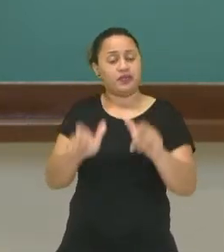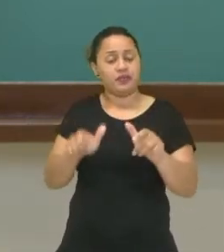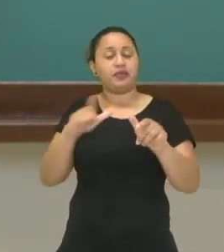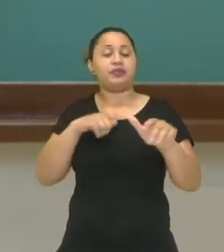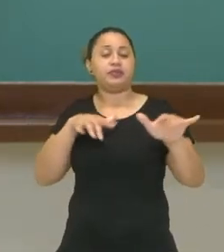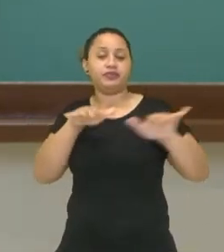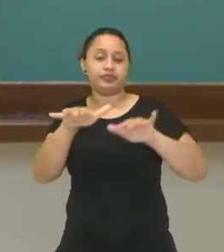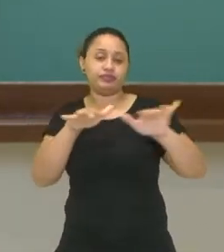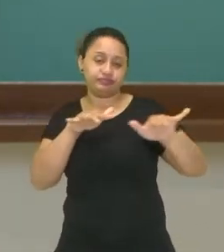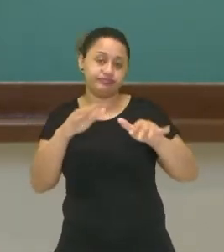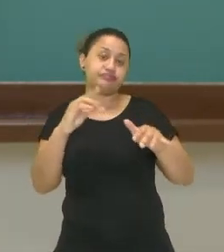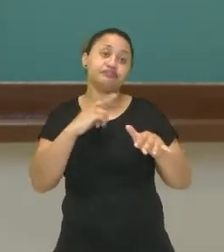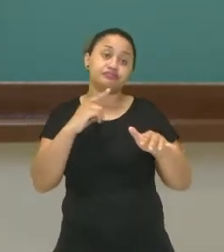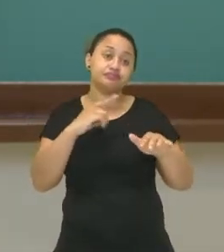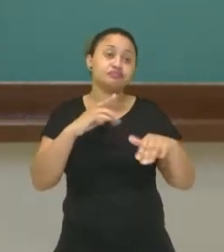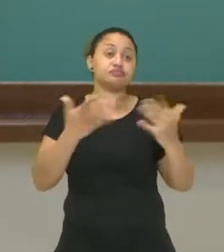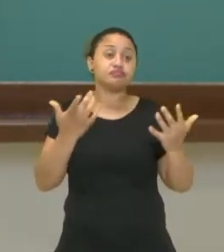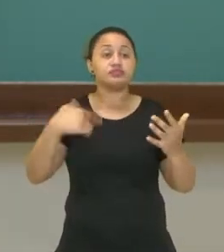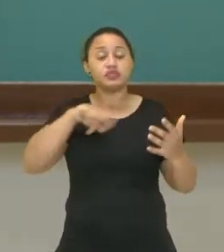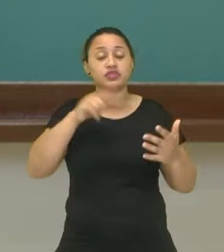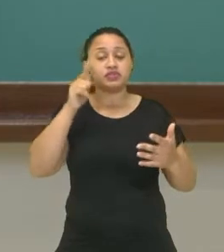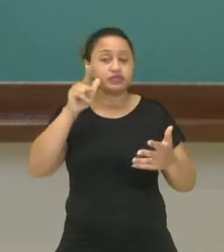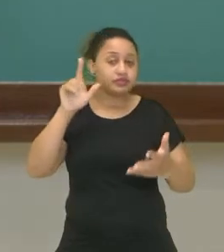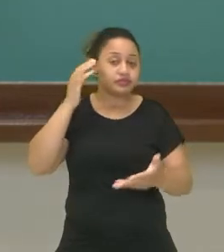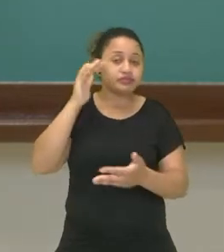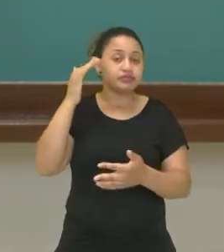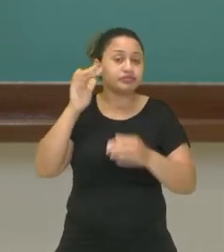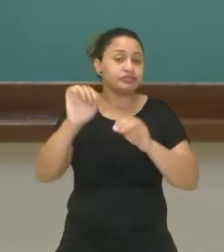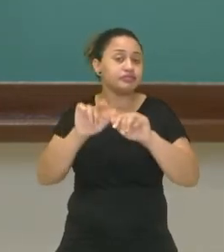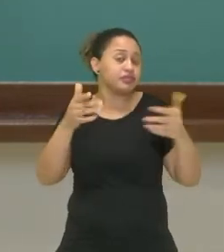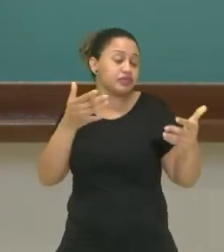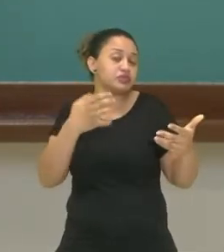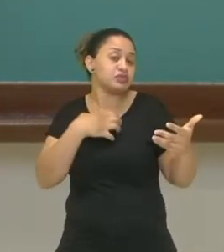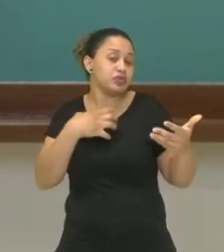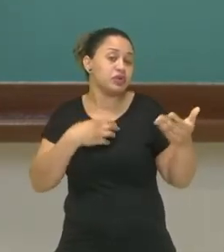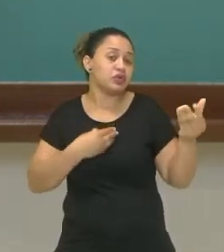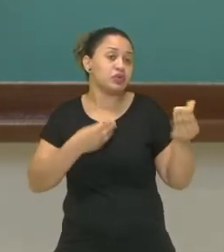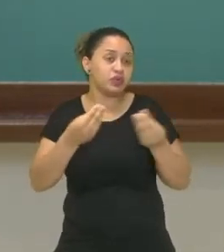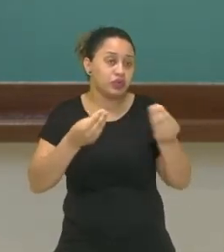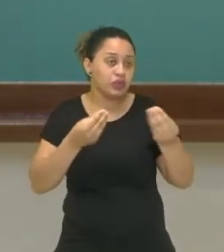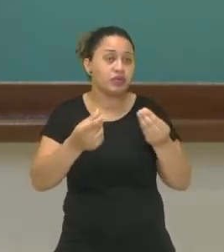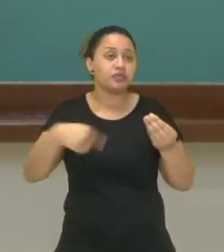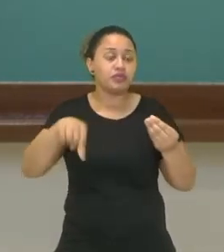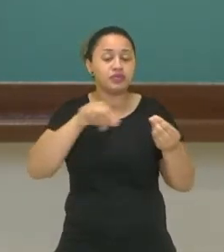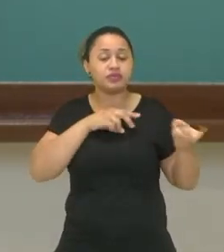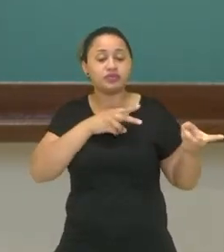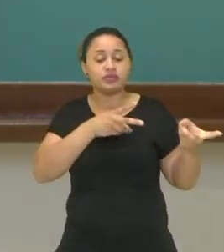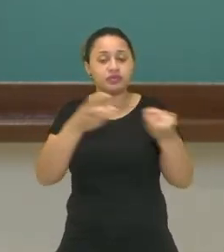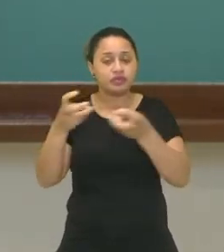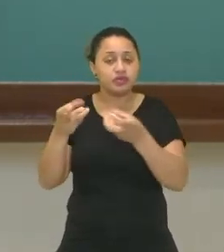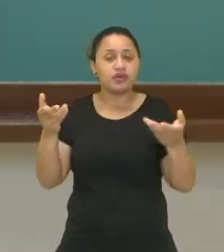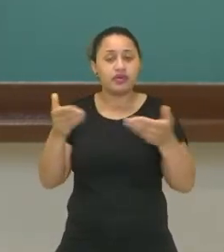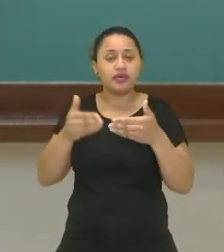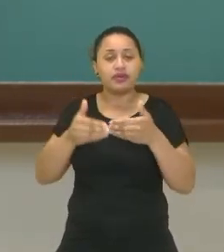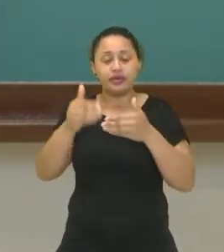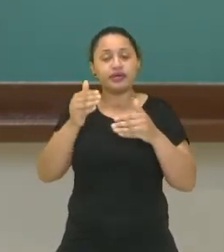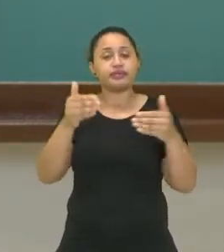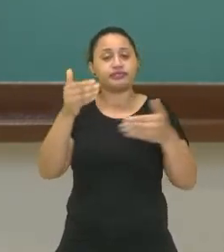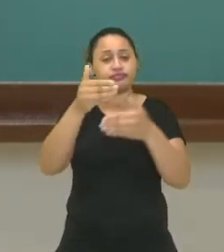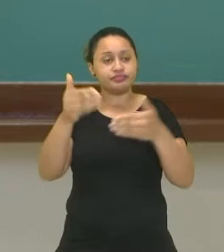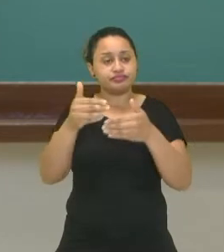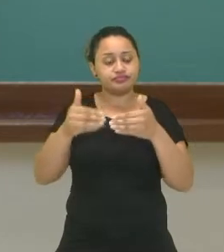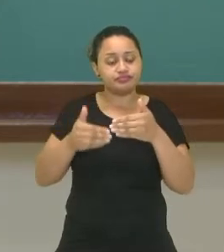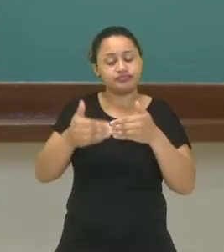inserido, nós podemos contextualizá-lo, como nós vamos ver nos slides para frente.